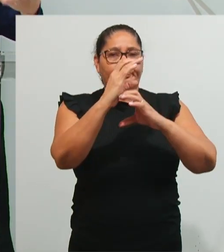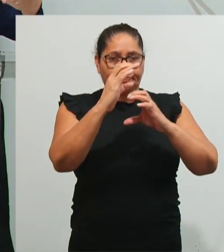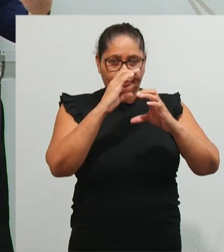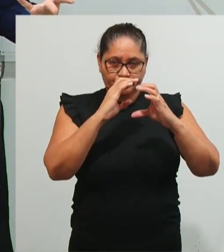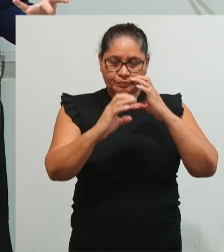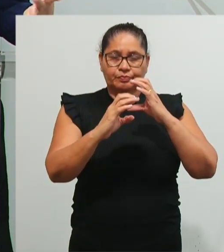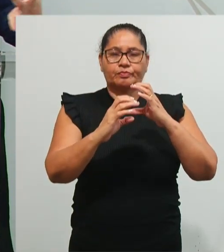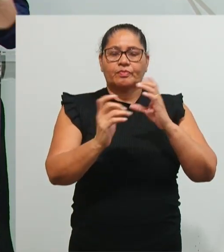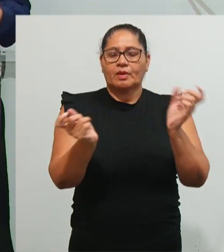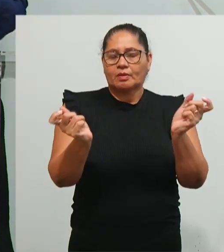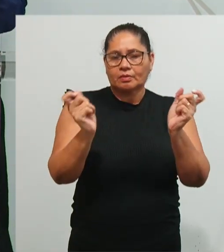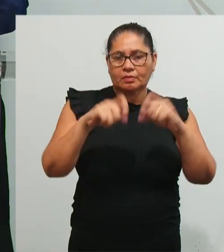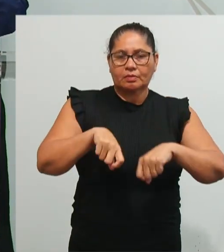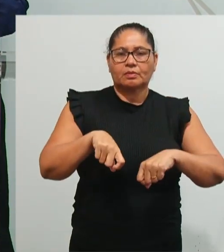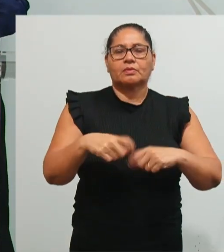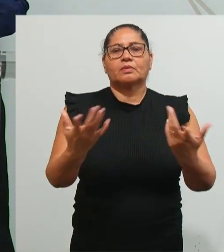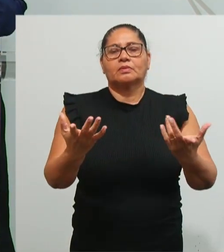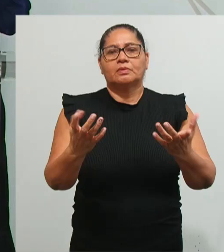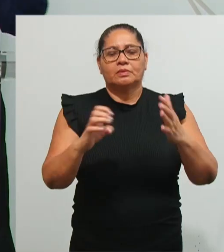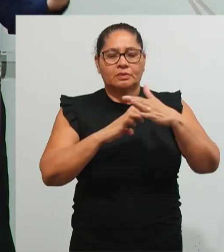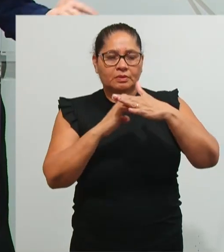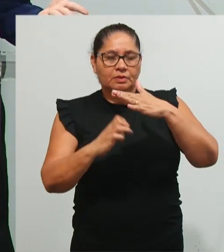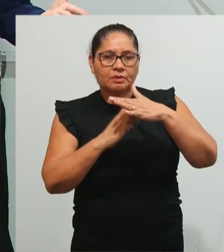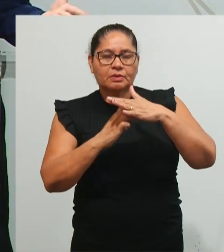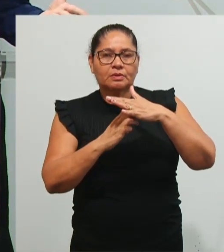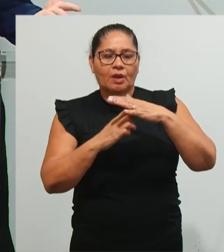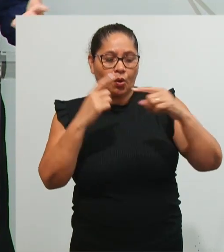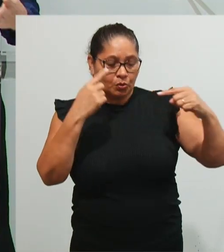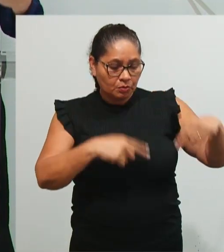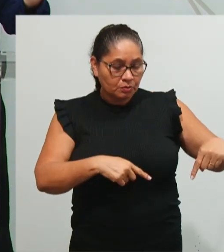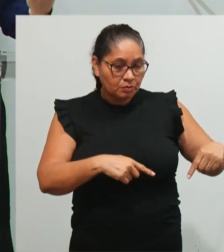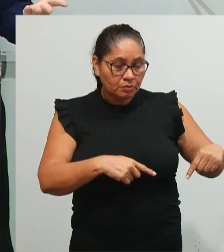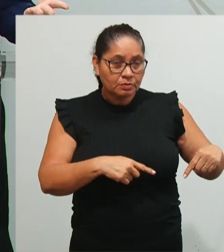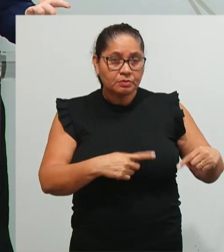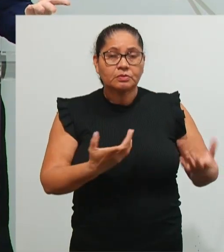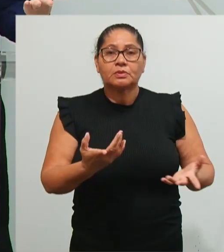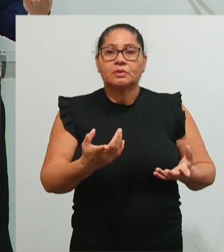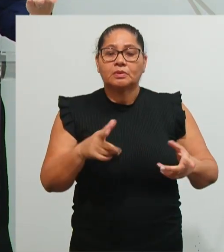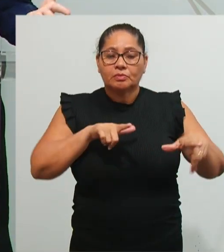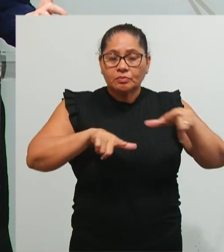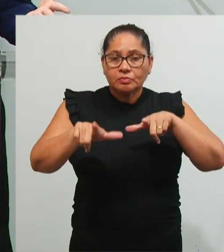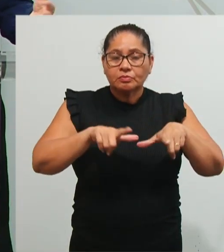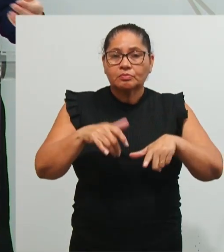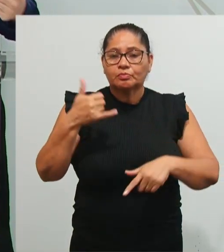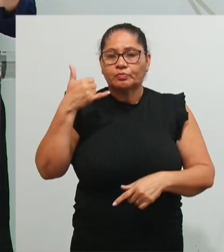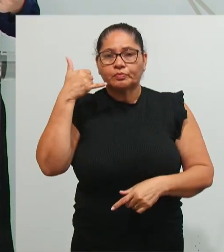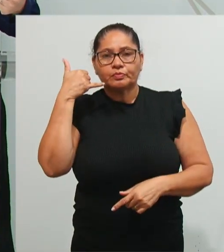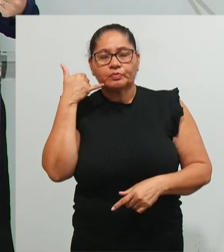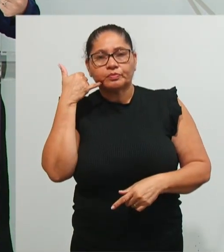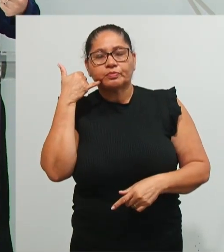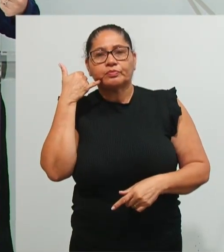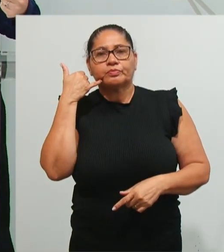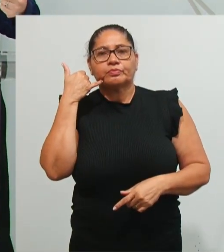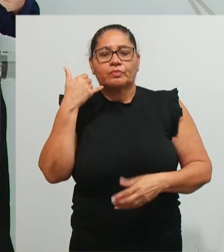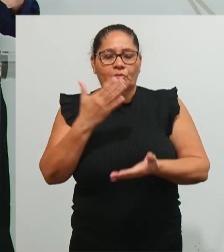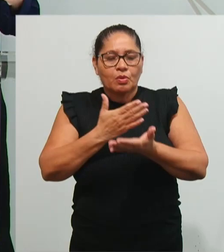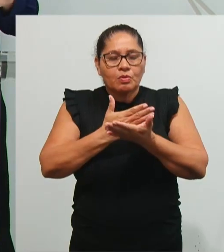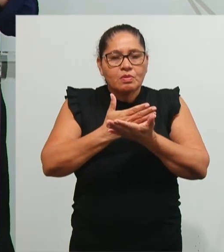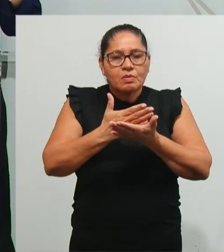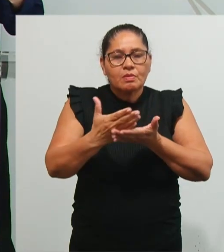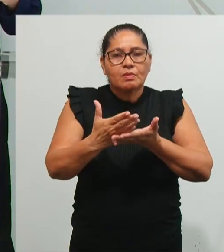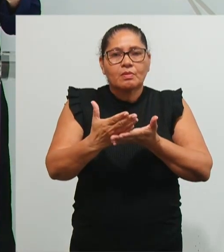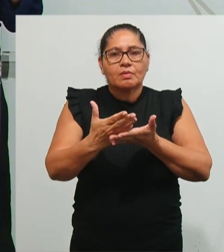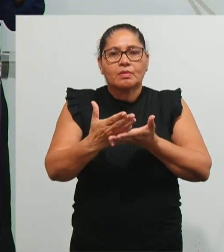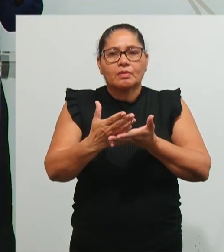vai possibilitar abrir uma série de empresas que vão competir entre si pelos serviços da telefonia, aí que a gente vai começar a ter,